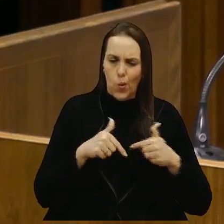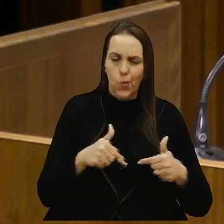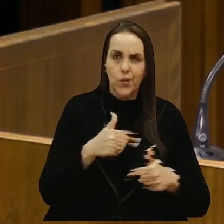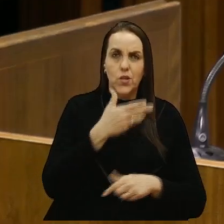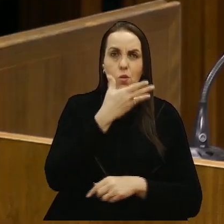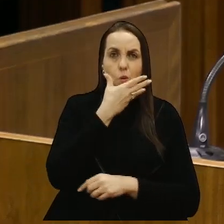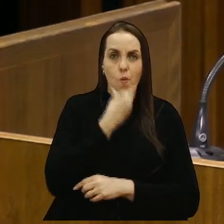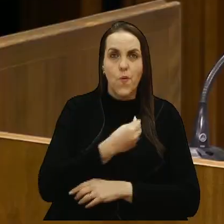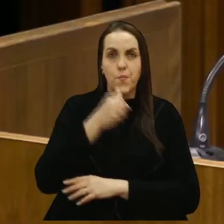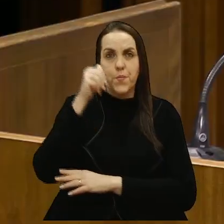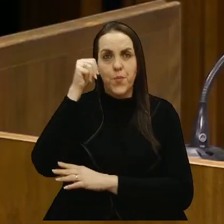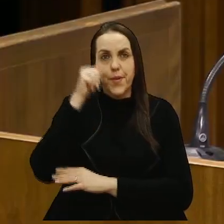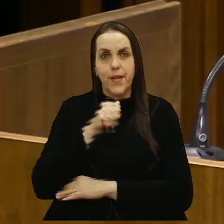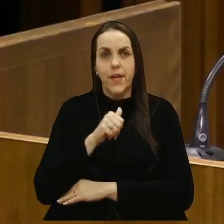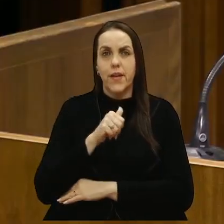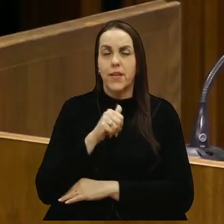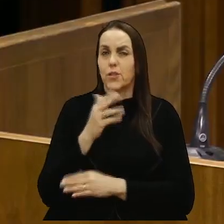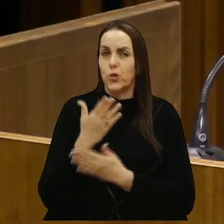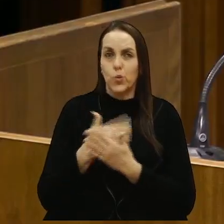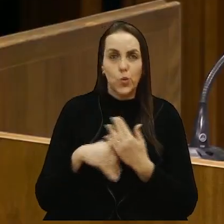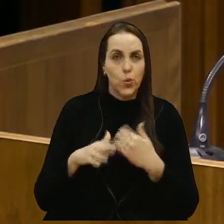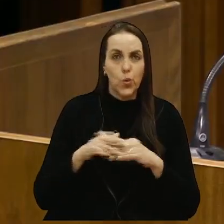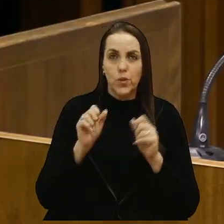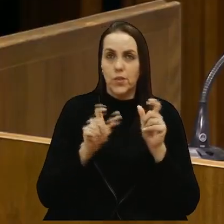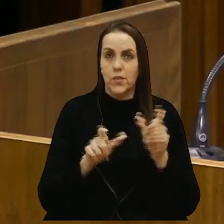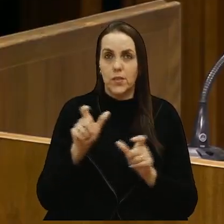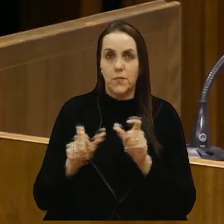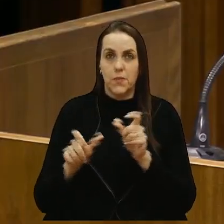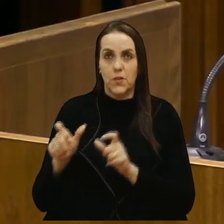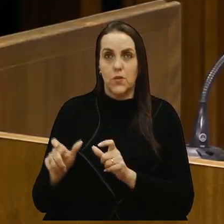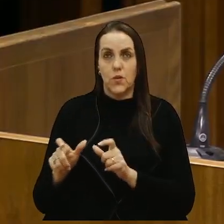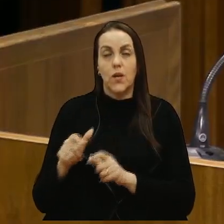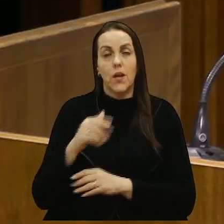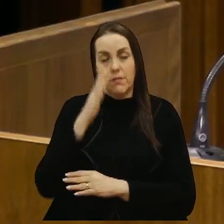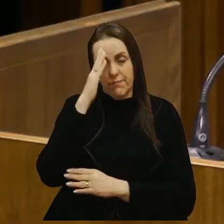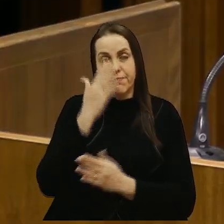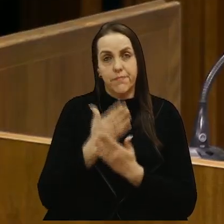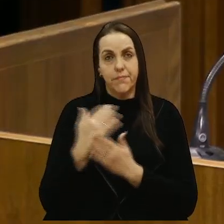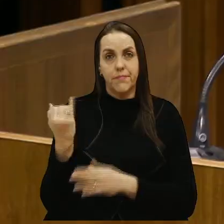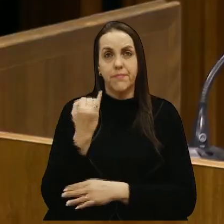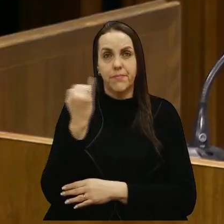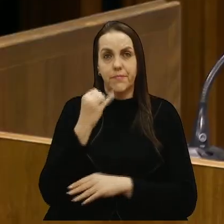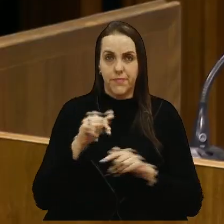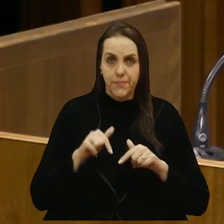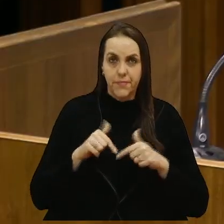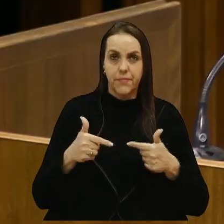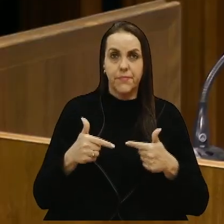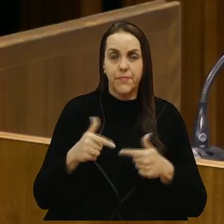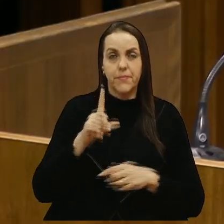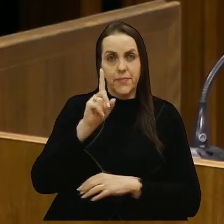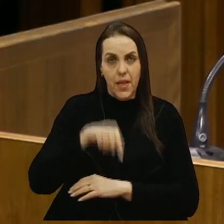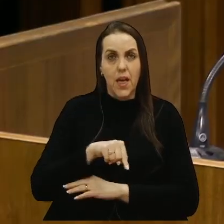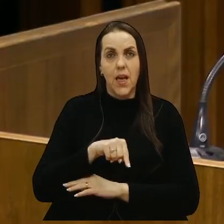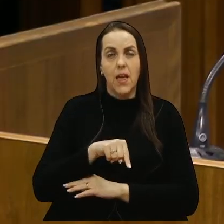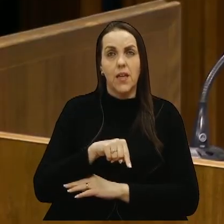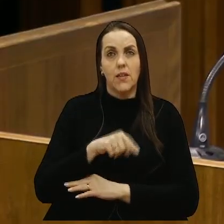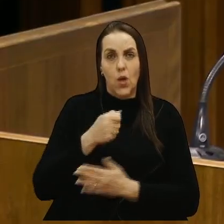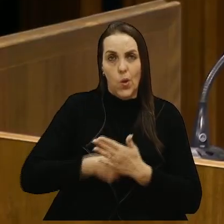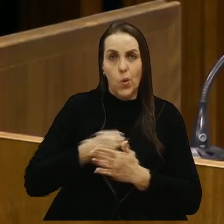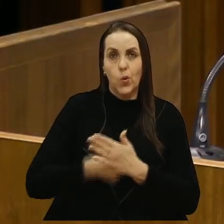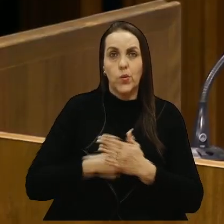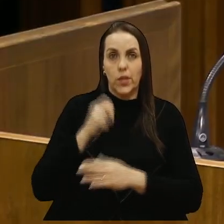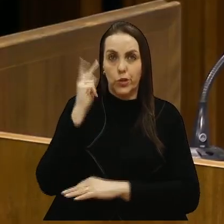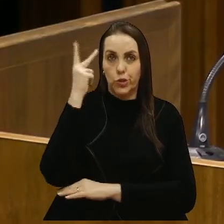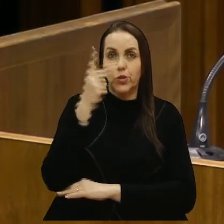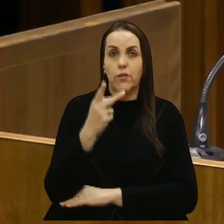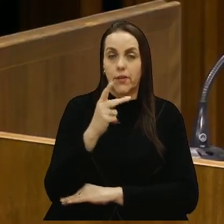de mulheres, de todas as pessoas. Acho que é importante lutar. E essa luta foi histórica